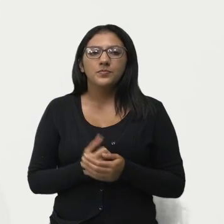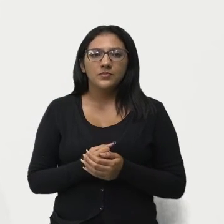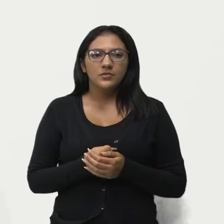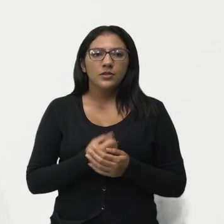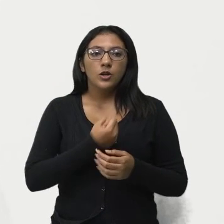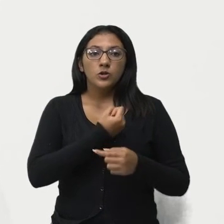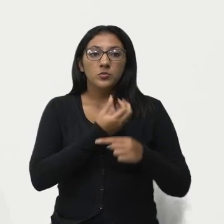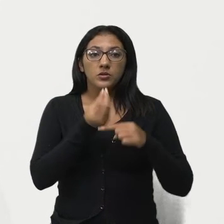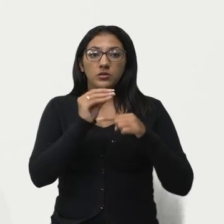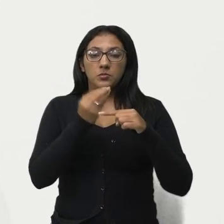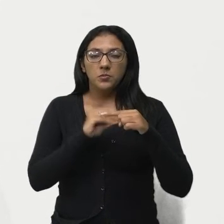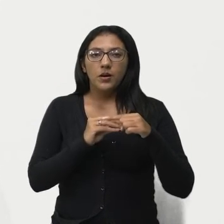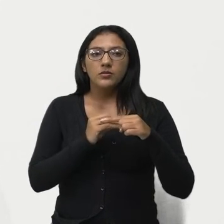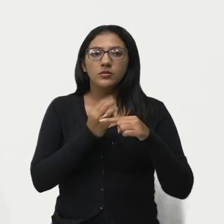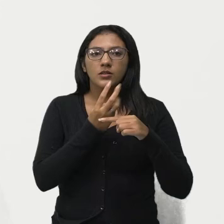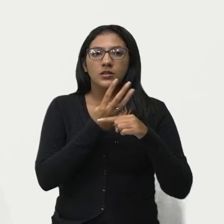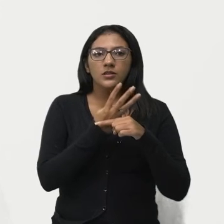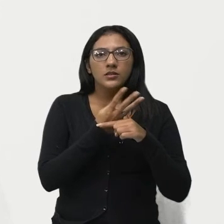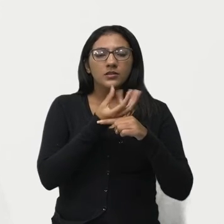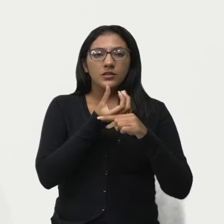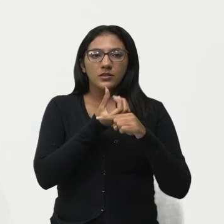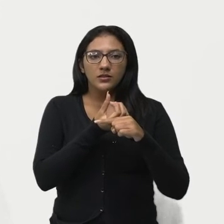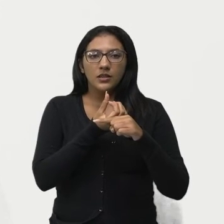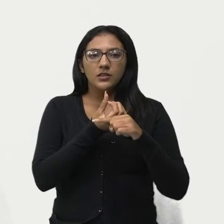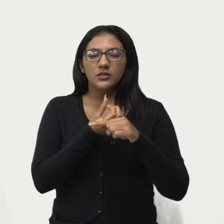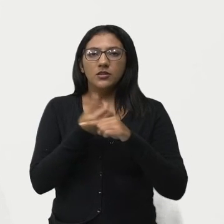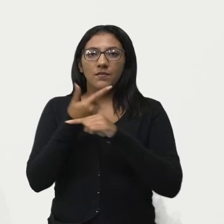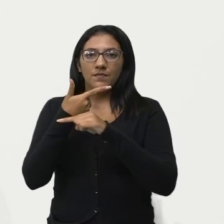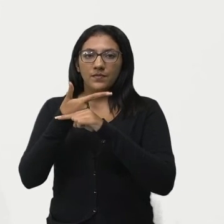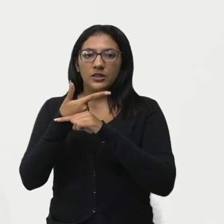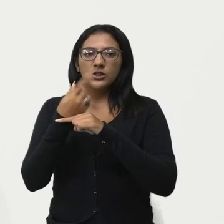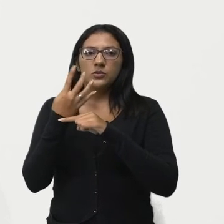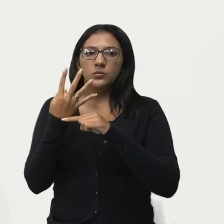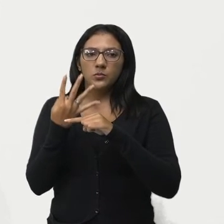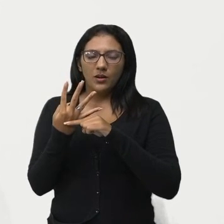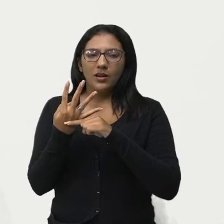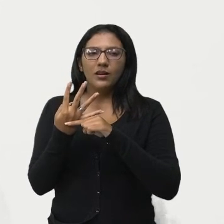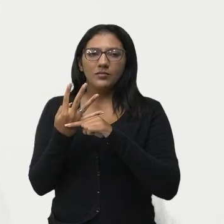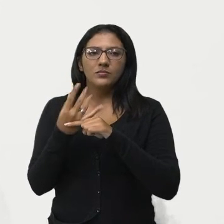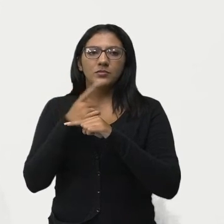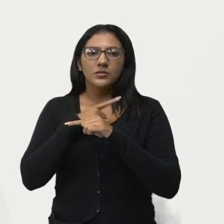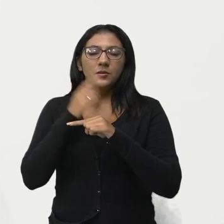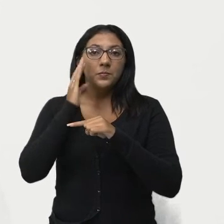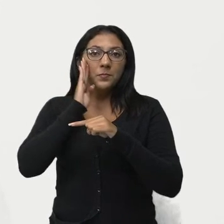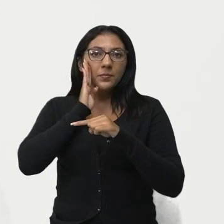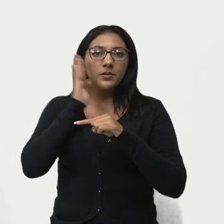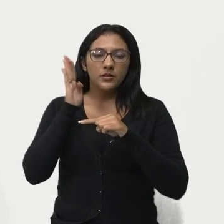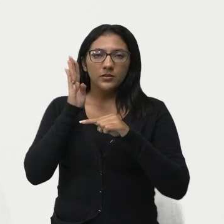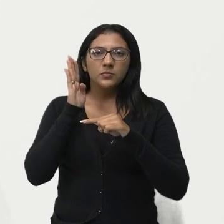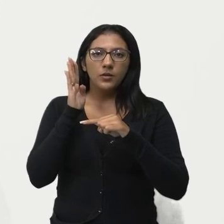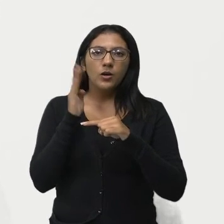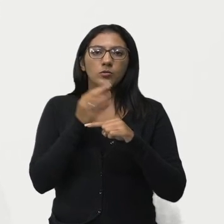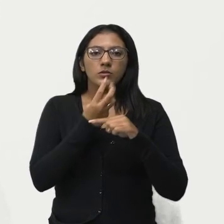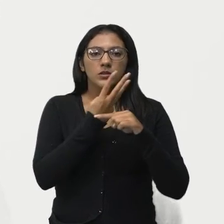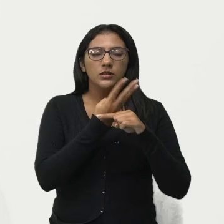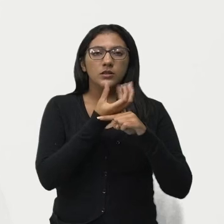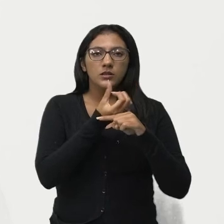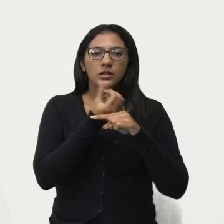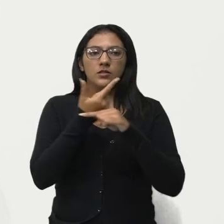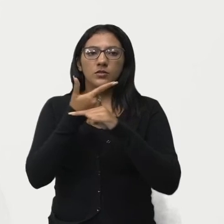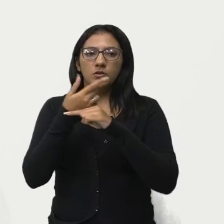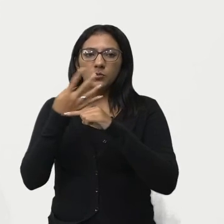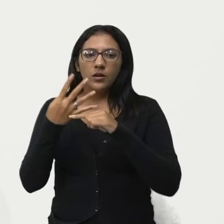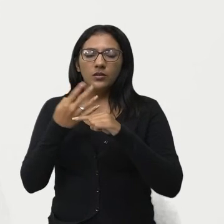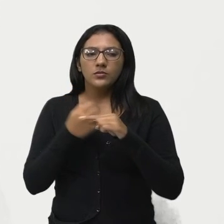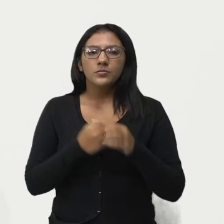né? 36, 24, tá? São os nossos numeradores, tá? E 2